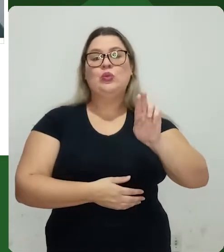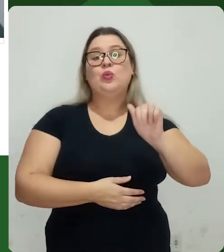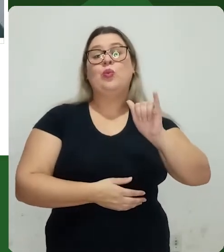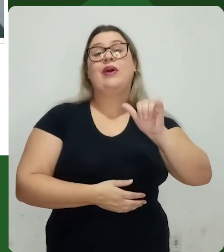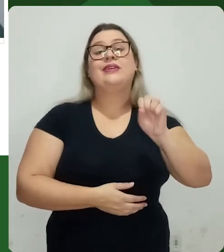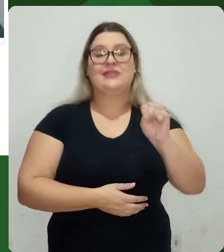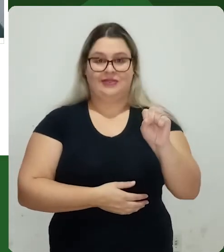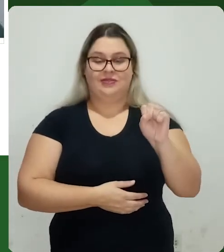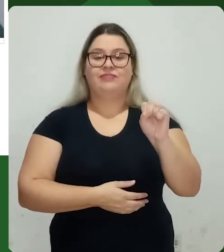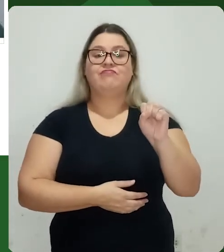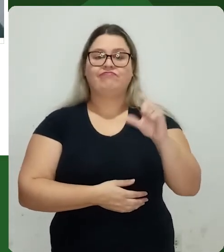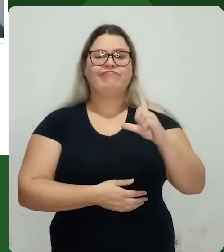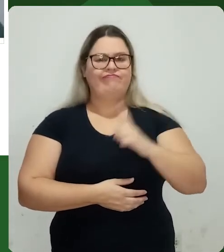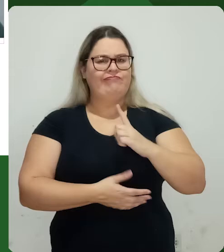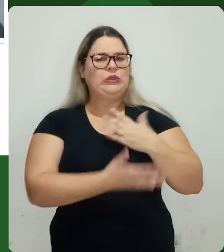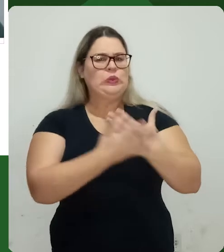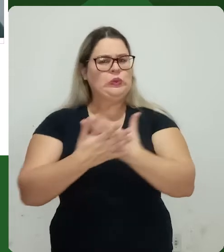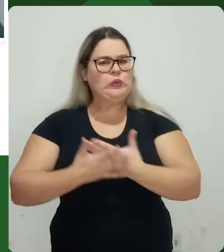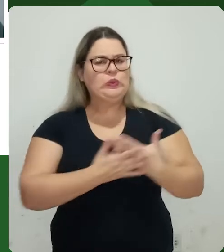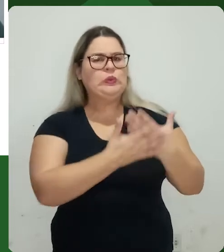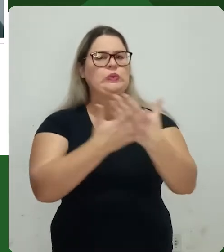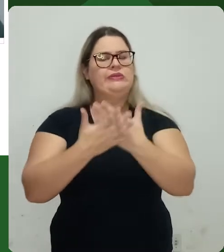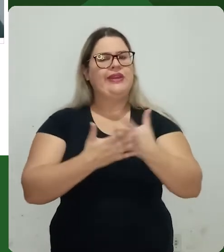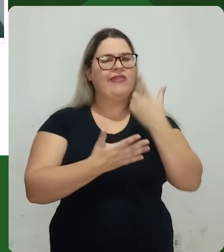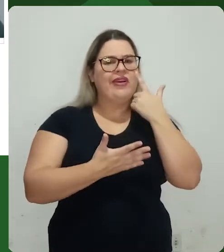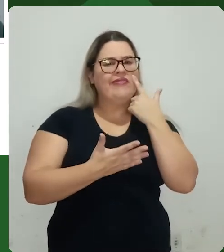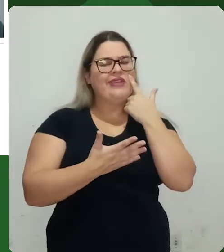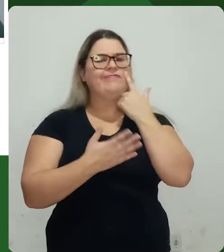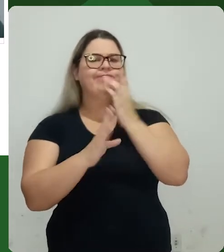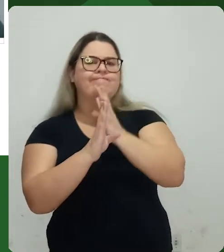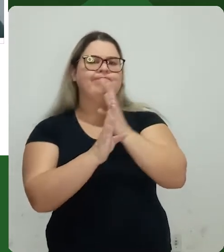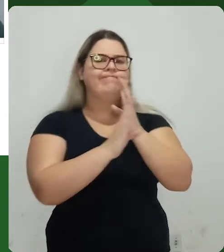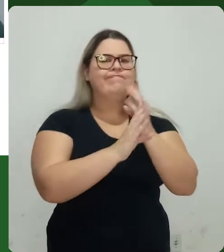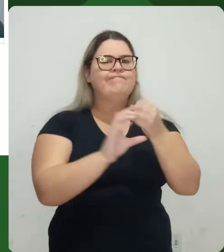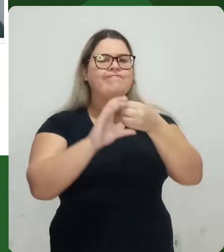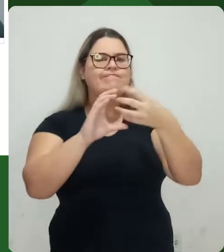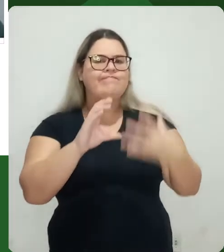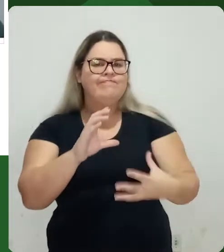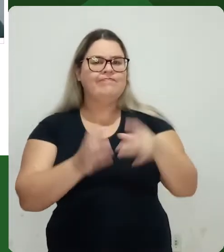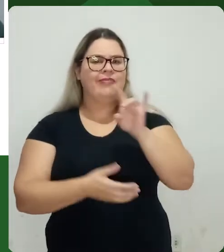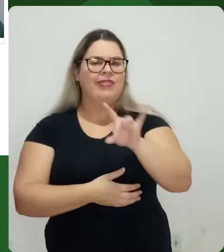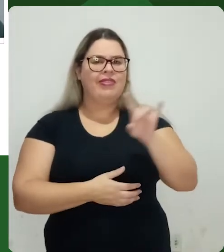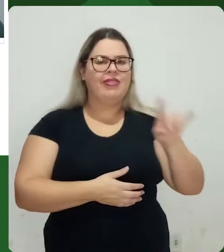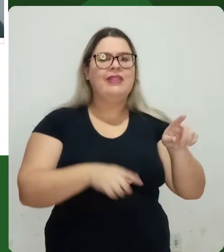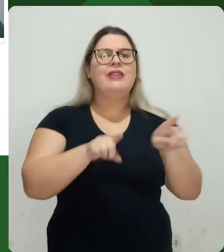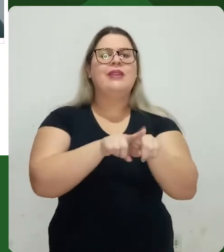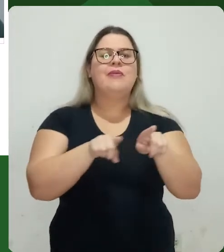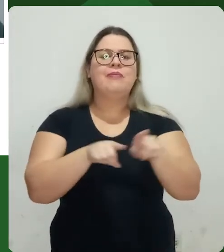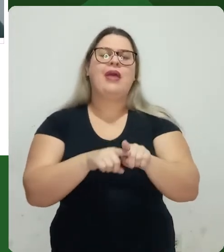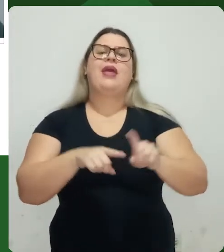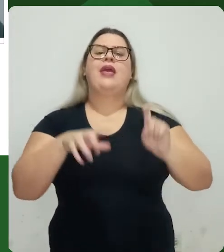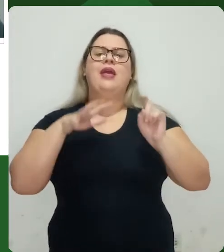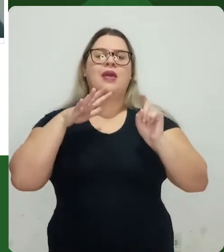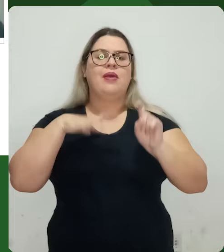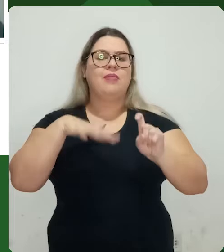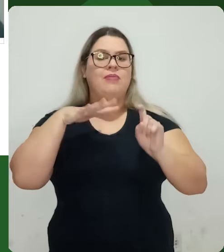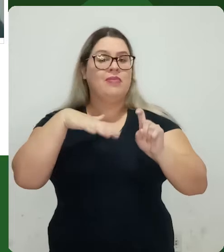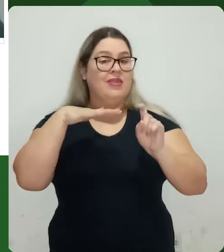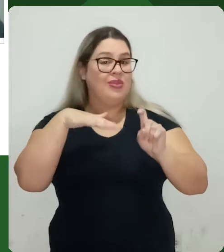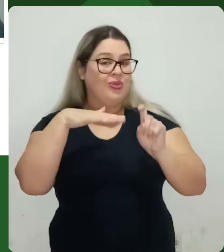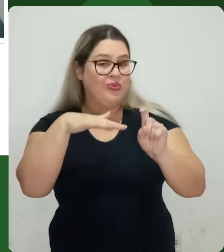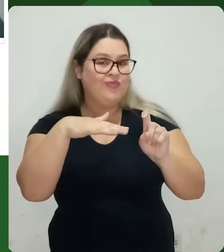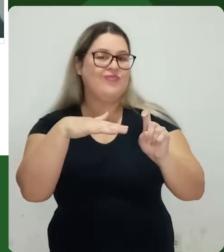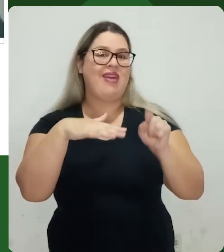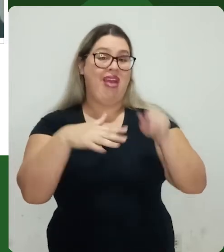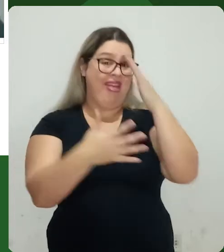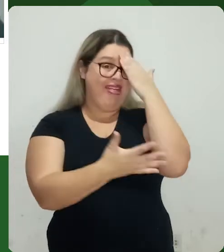diferentes rituais, nós estamos tem muitos estudos tentando caracterizar esses rituais. Tem seus mitos,